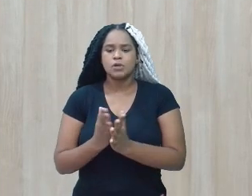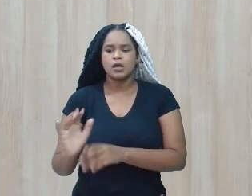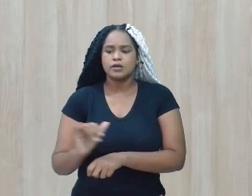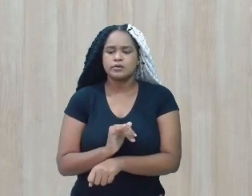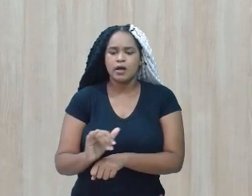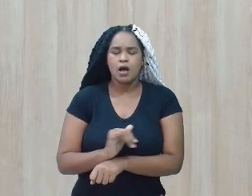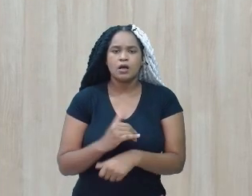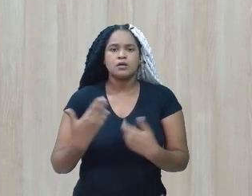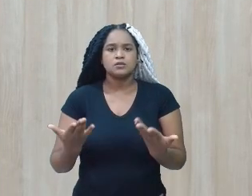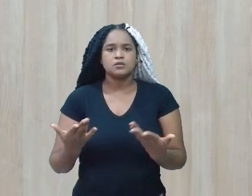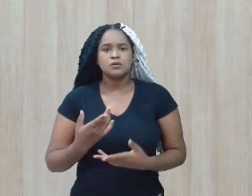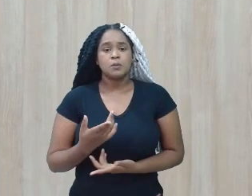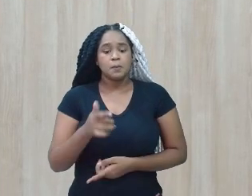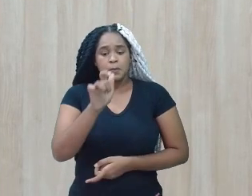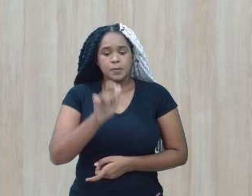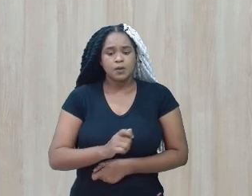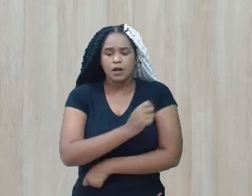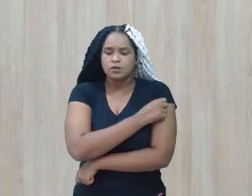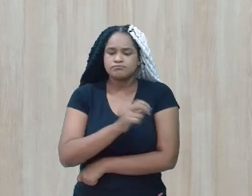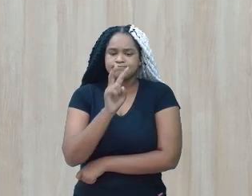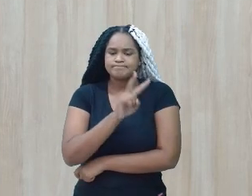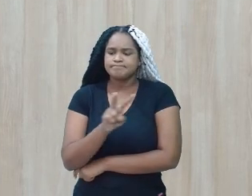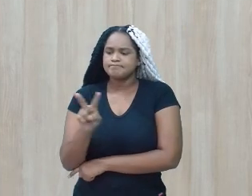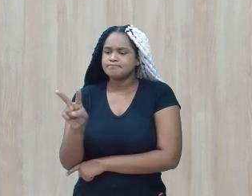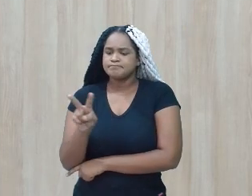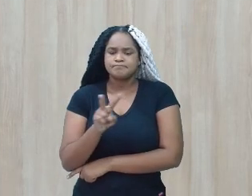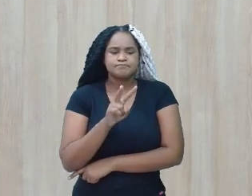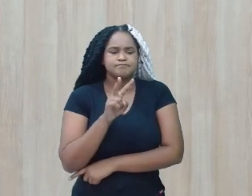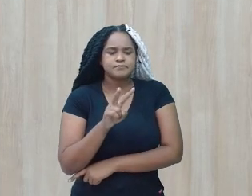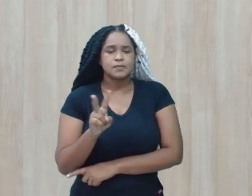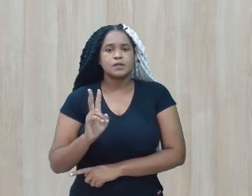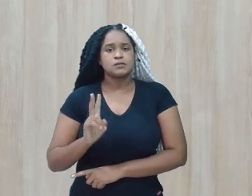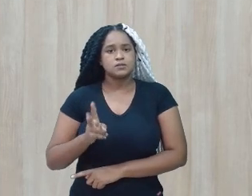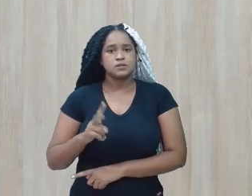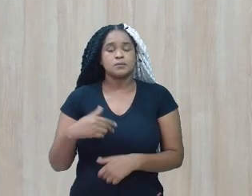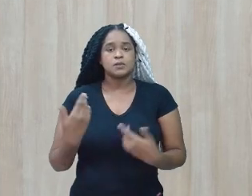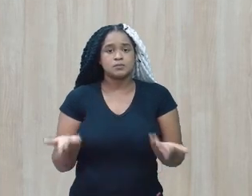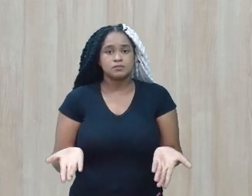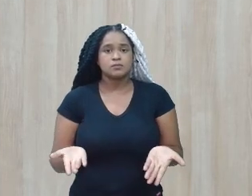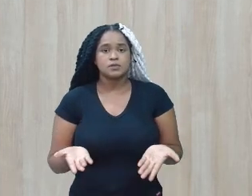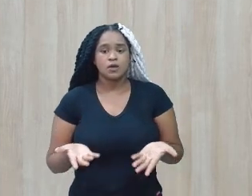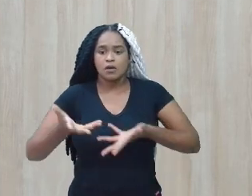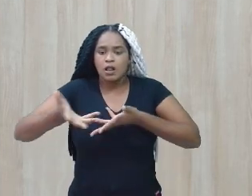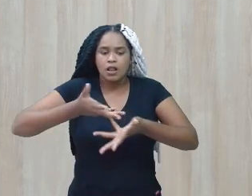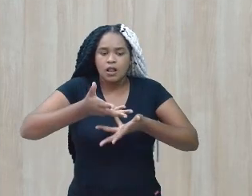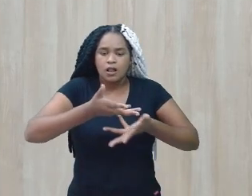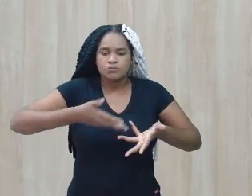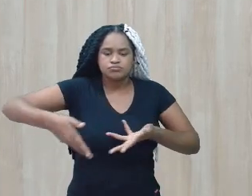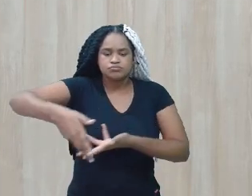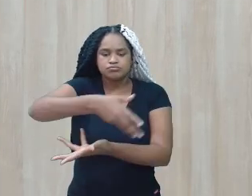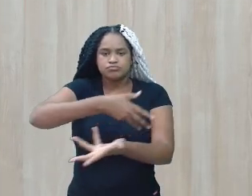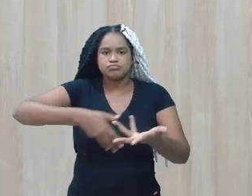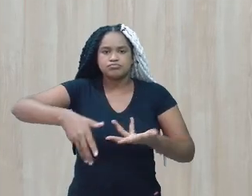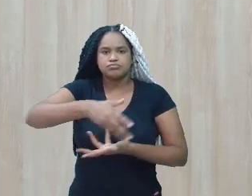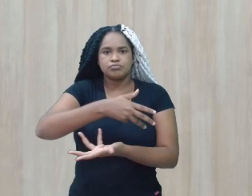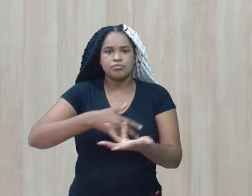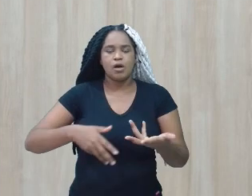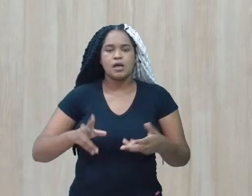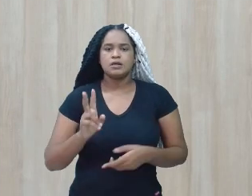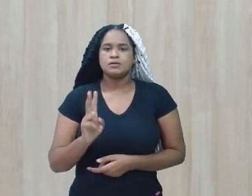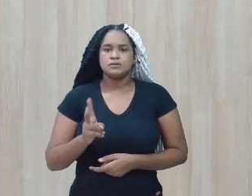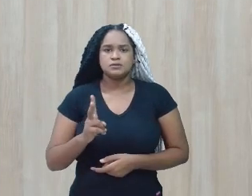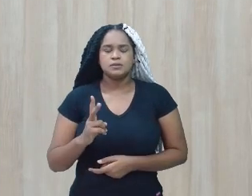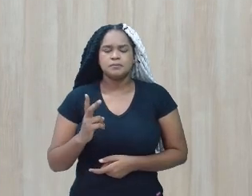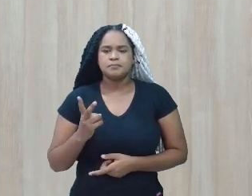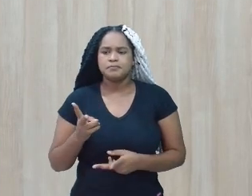ele está observando e ele é observado. Ele, em um momento de interação, ele é contemplado e